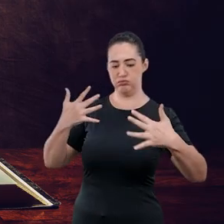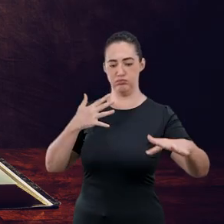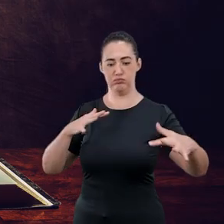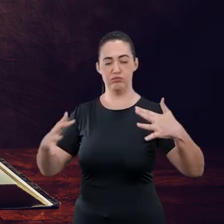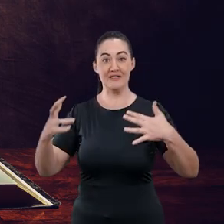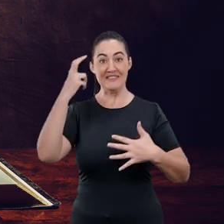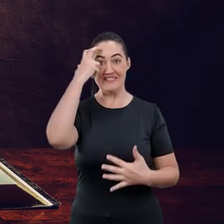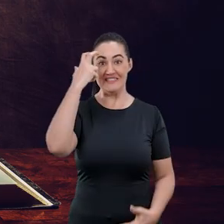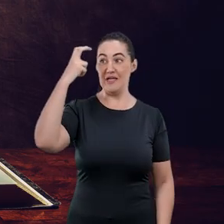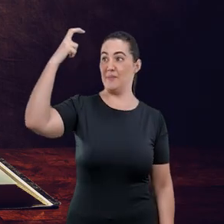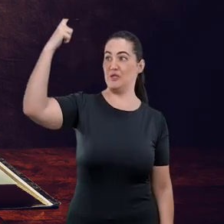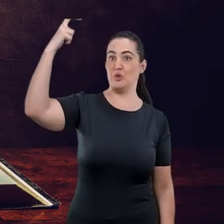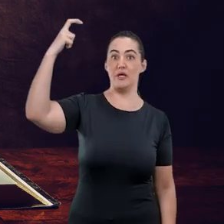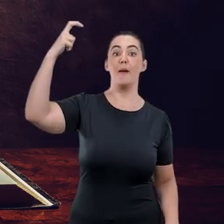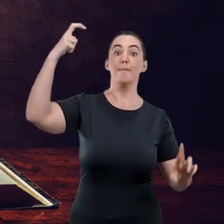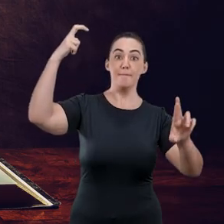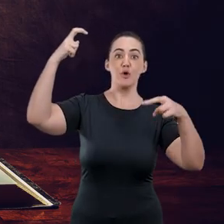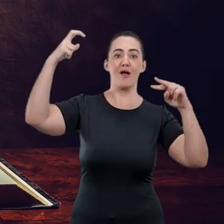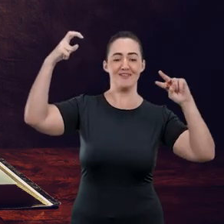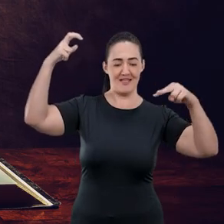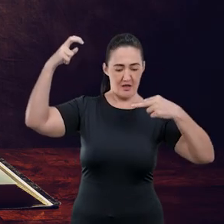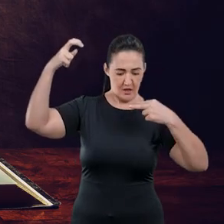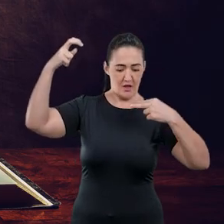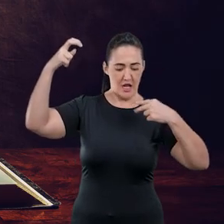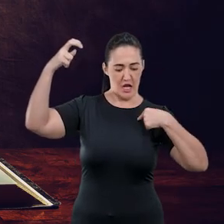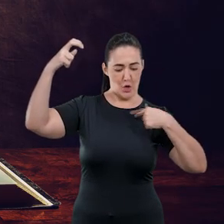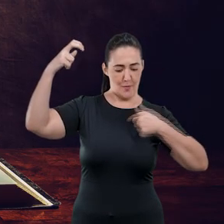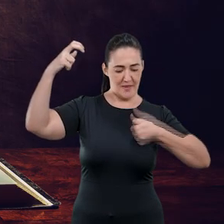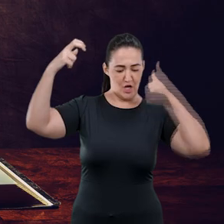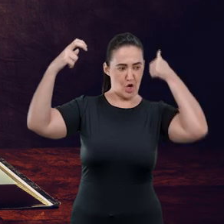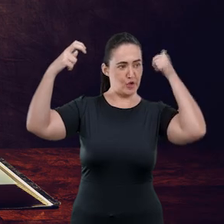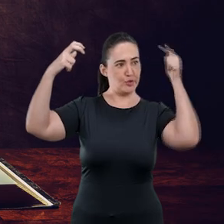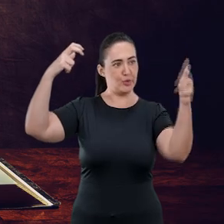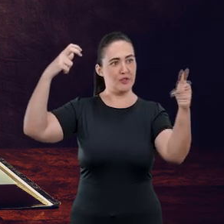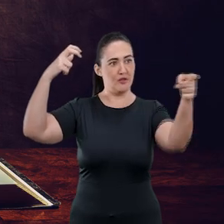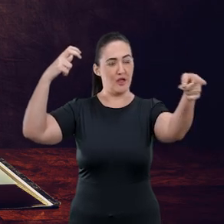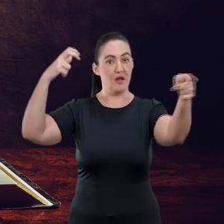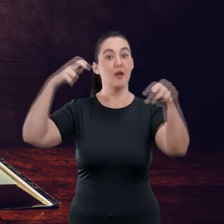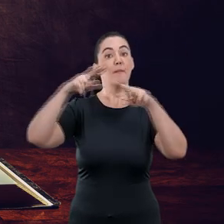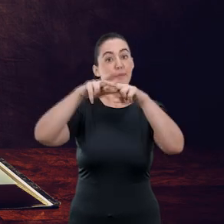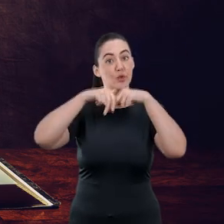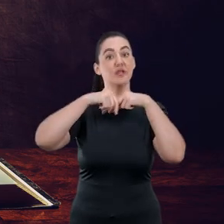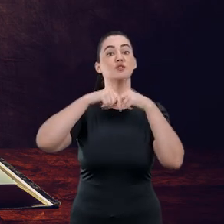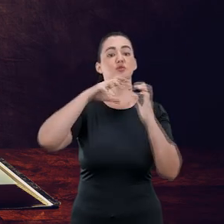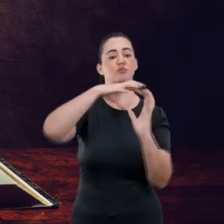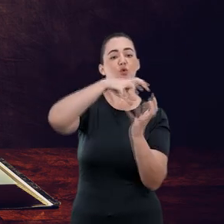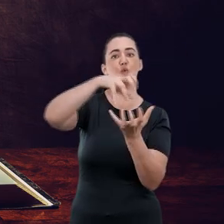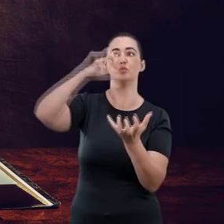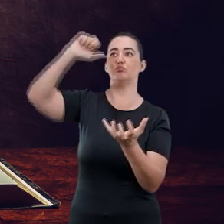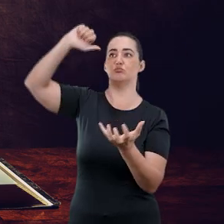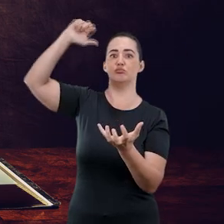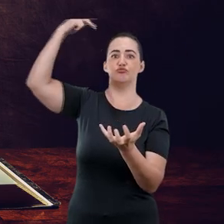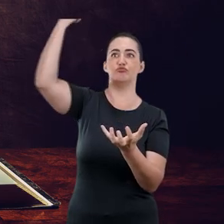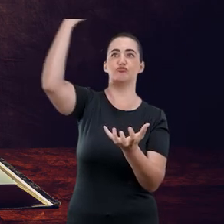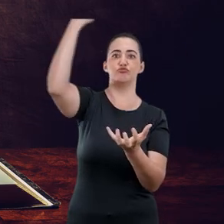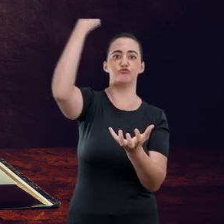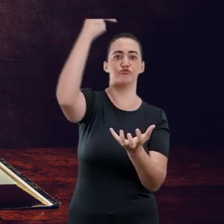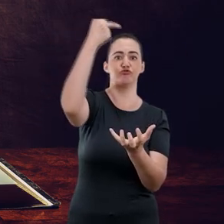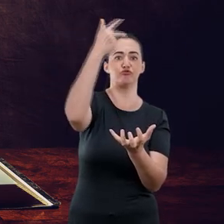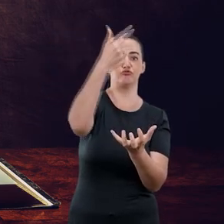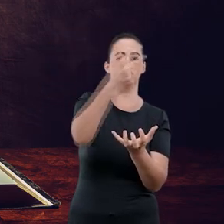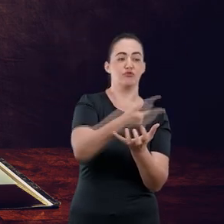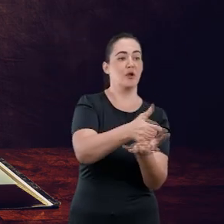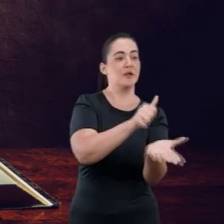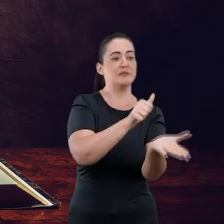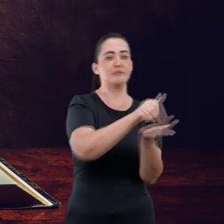sabedoria por causa do seu resplendor. Por isso, eu o lancei por terra. Eu o coloquei diante dos reis para que o